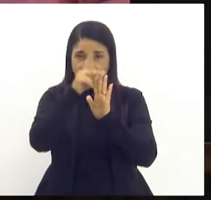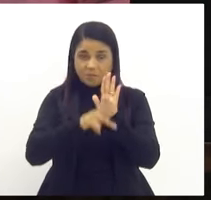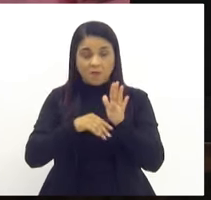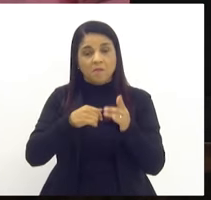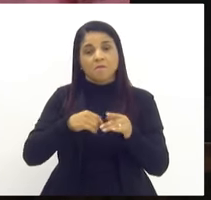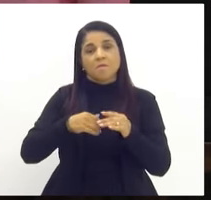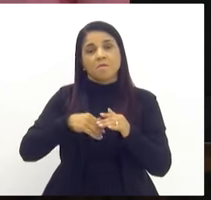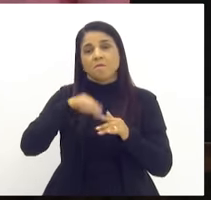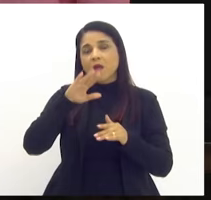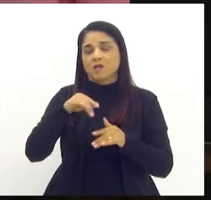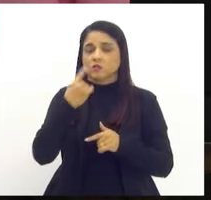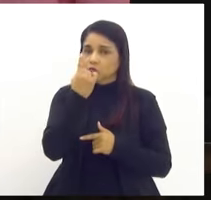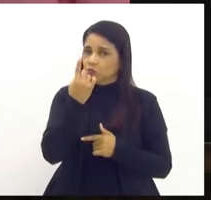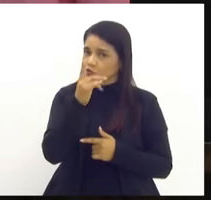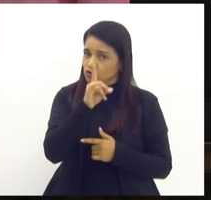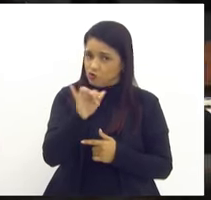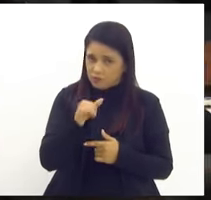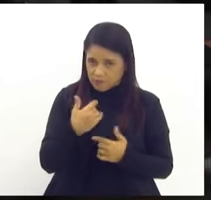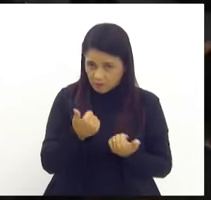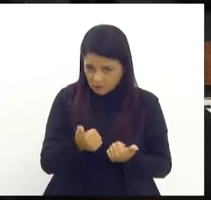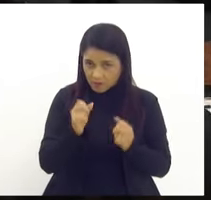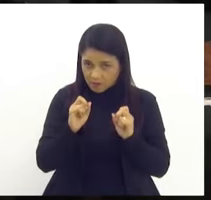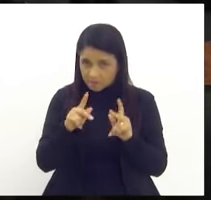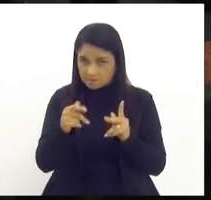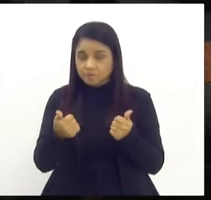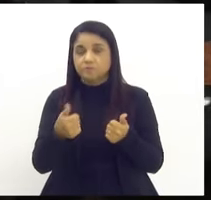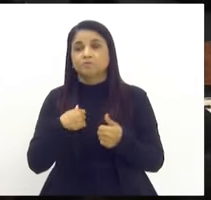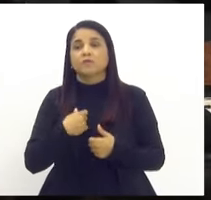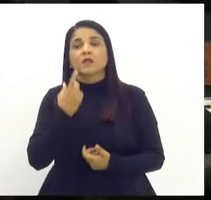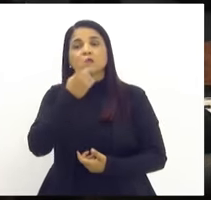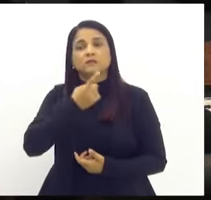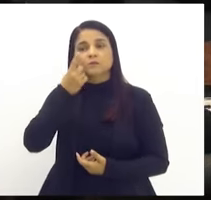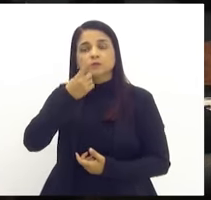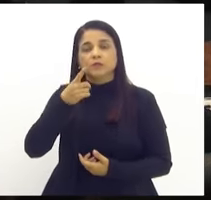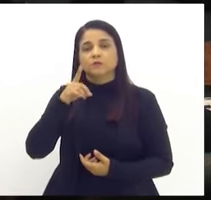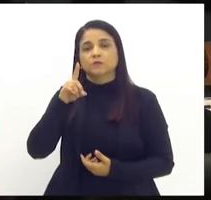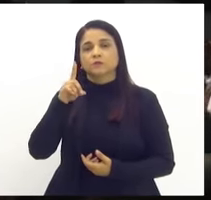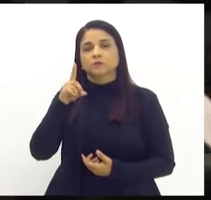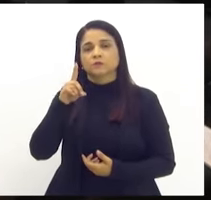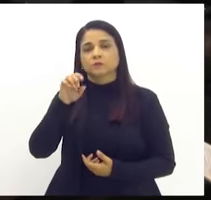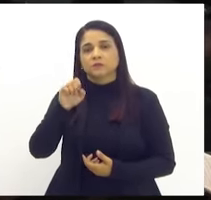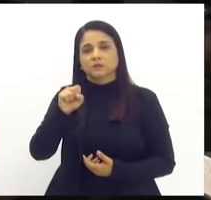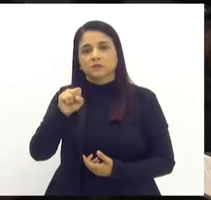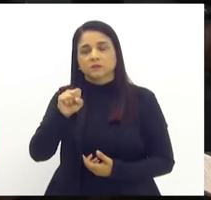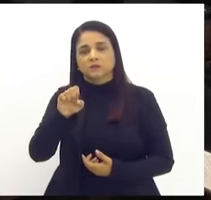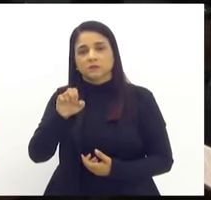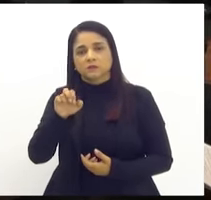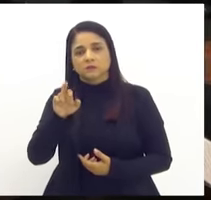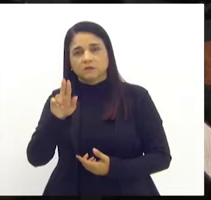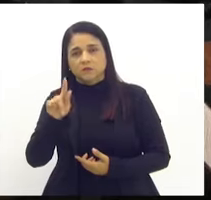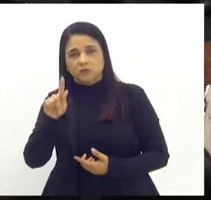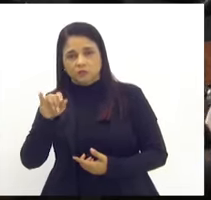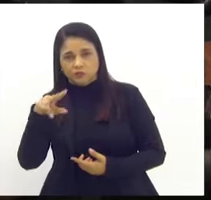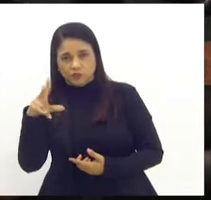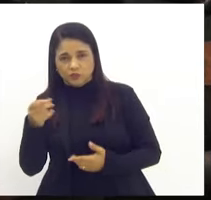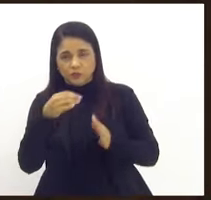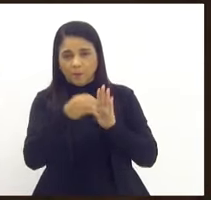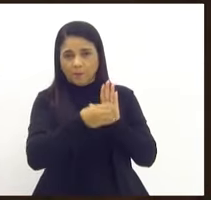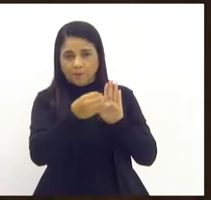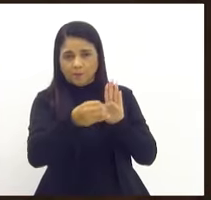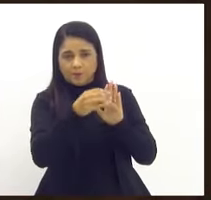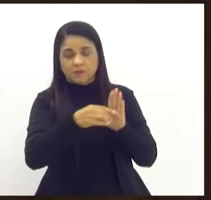horas tá Deputado Dr serinho por favor parecer do projeto de lei número